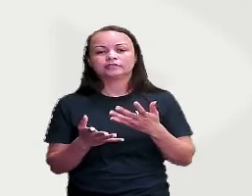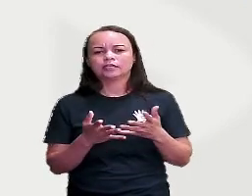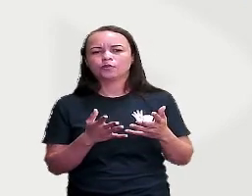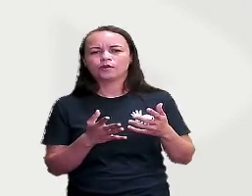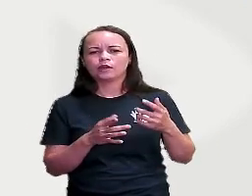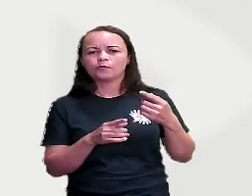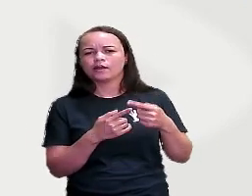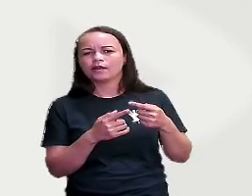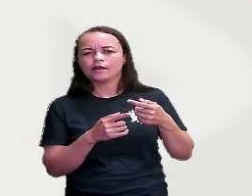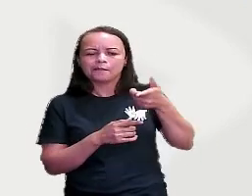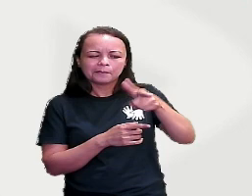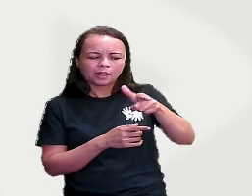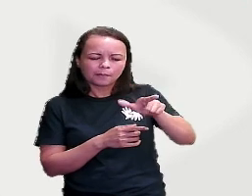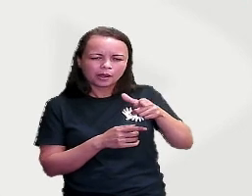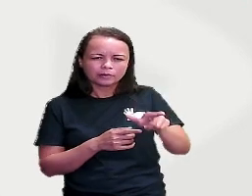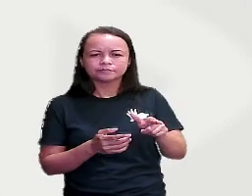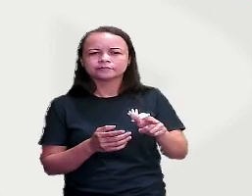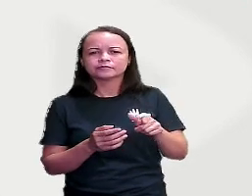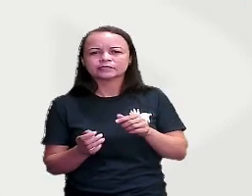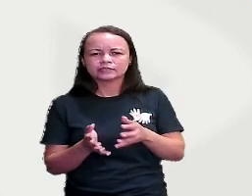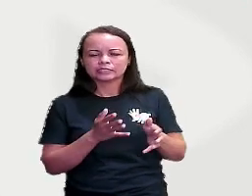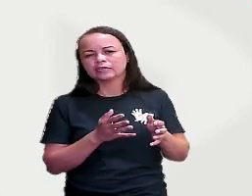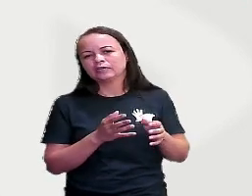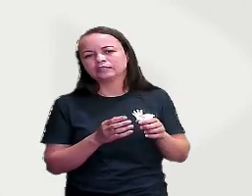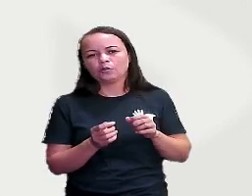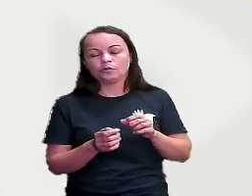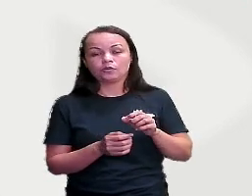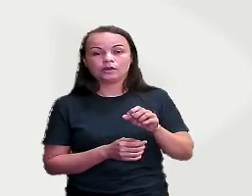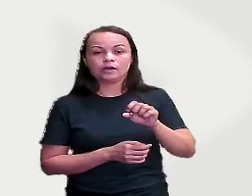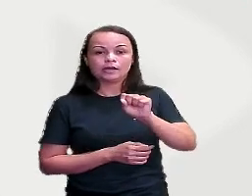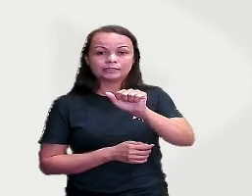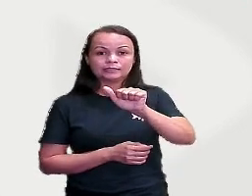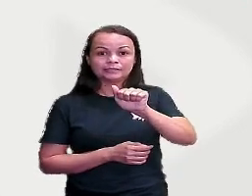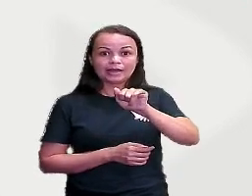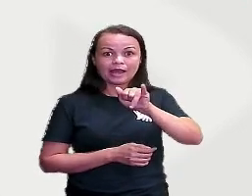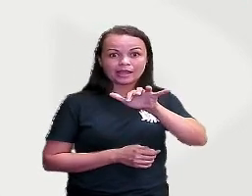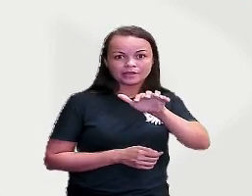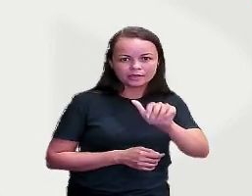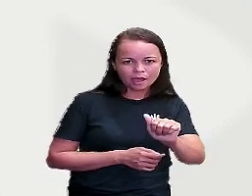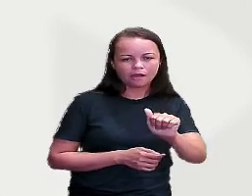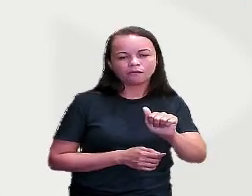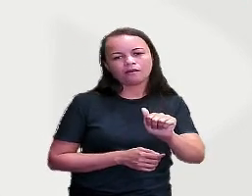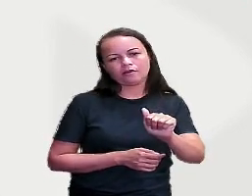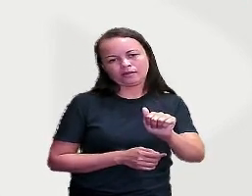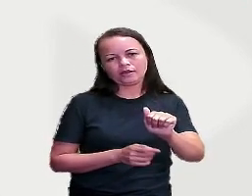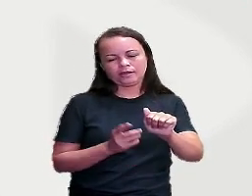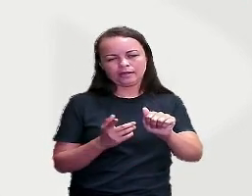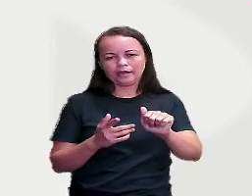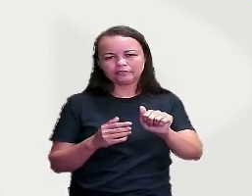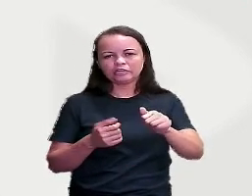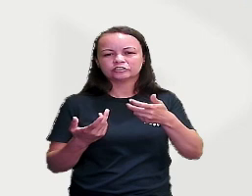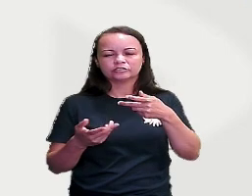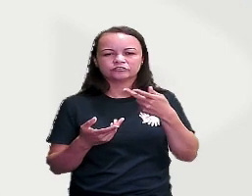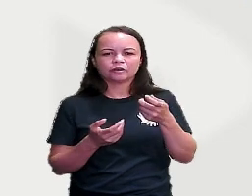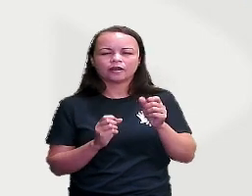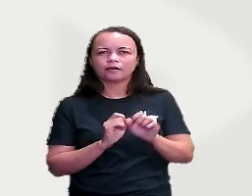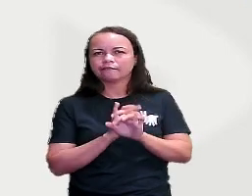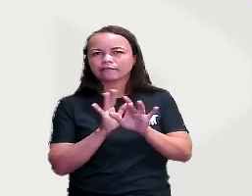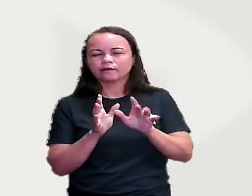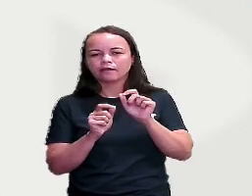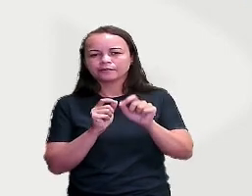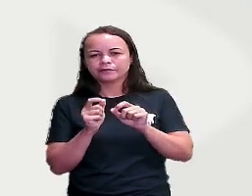Uma repetição aí. Ela diz saia para fora, porque automaticamente quando a gente fala saia, é claro, né,